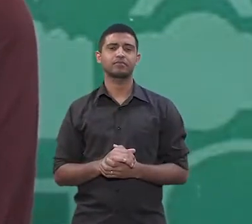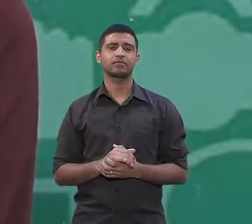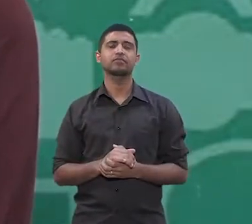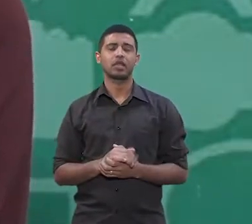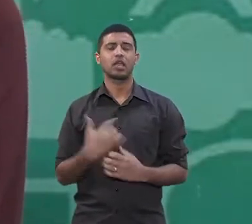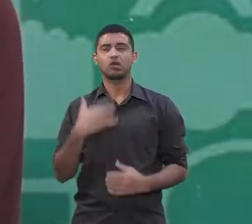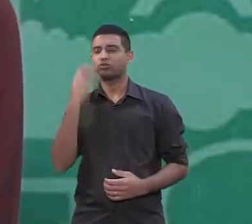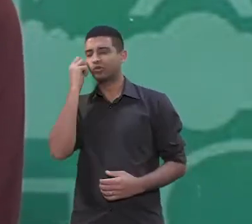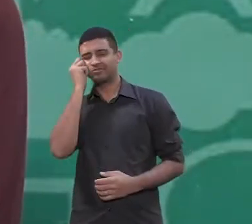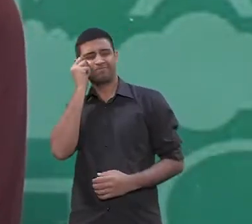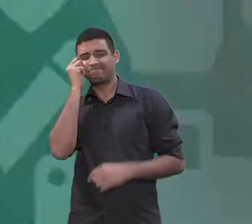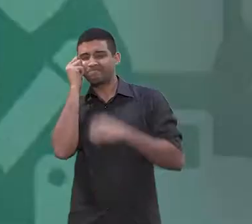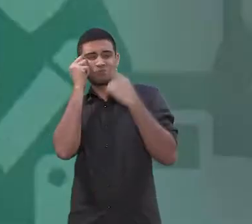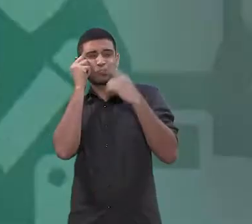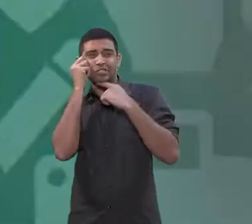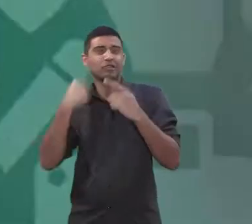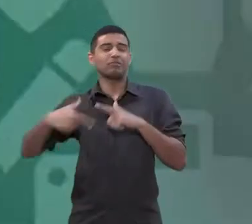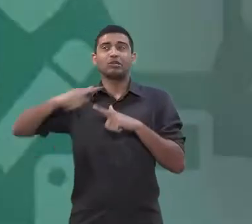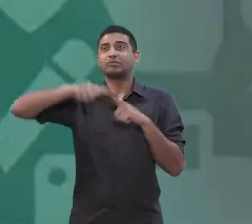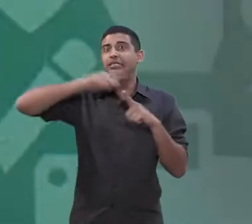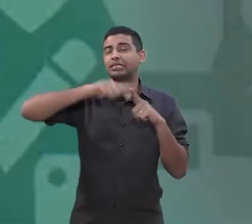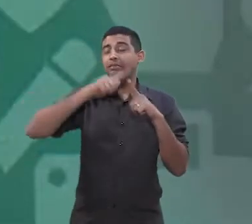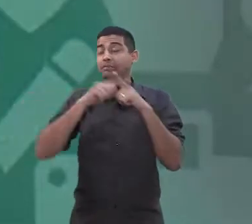Assim, eu tenho insônia, tenho problema com insônia.